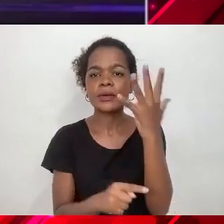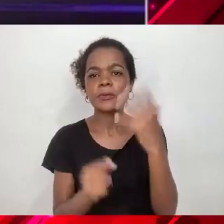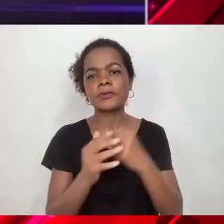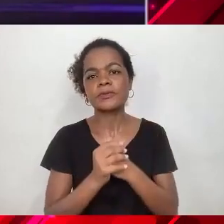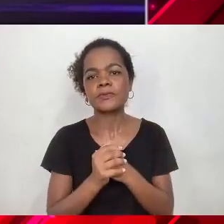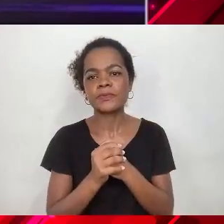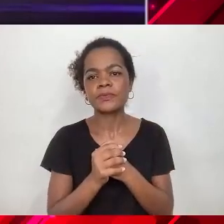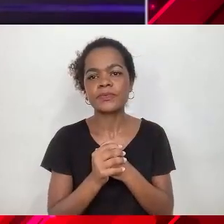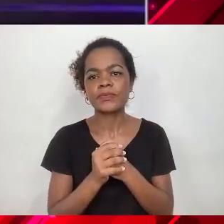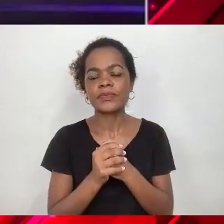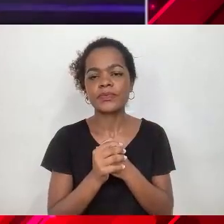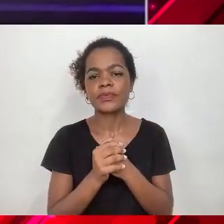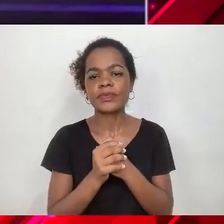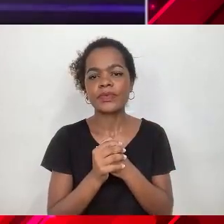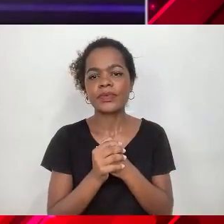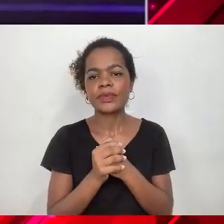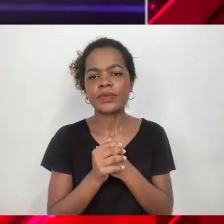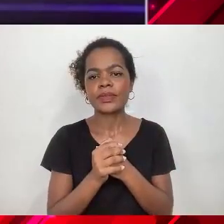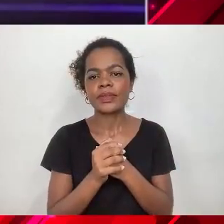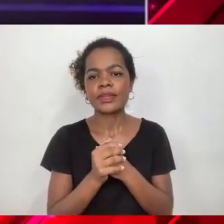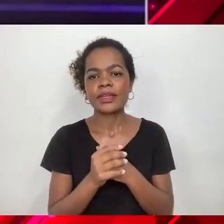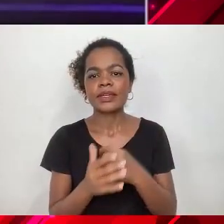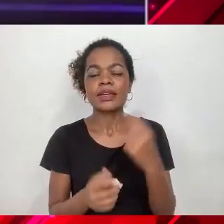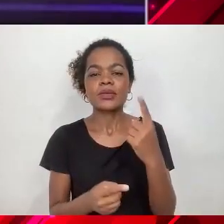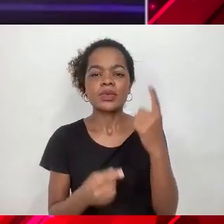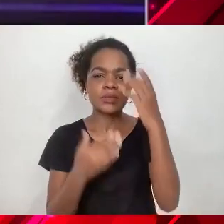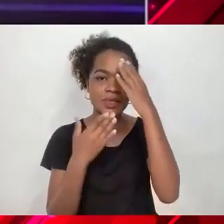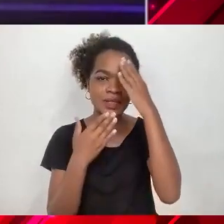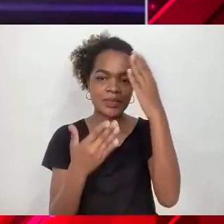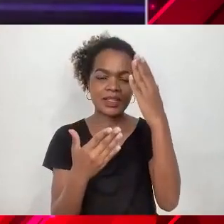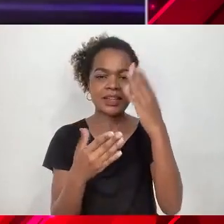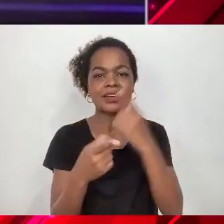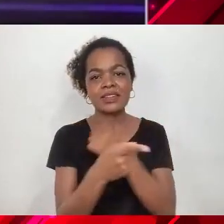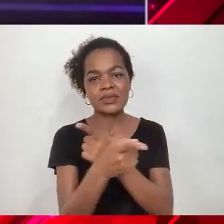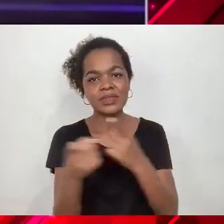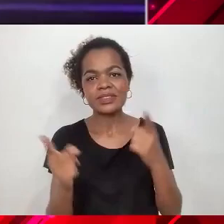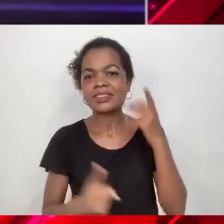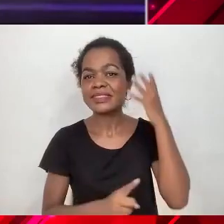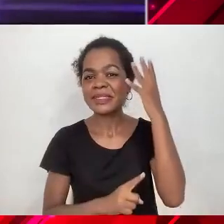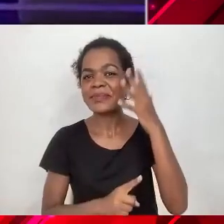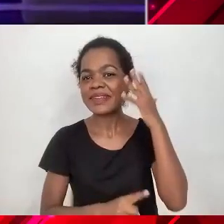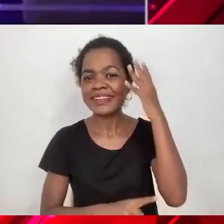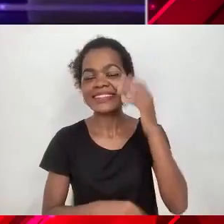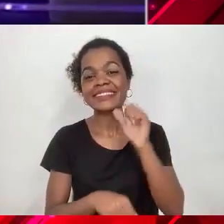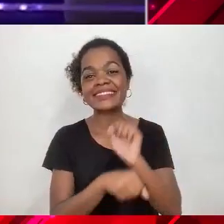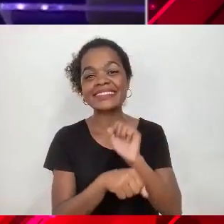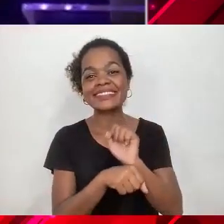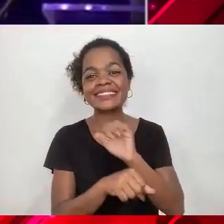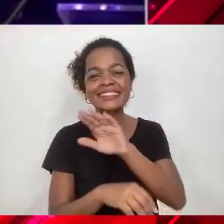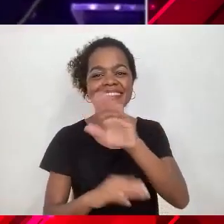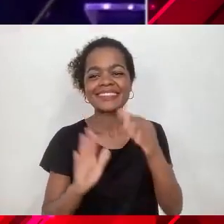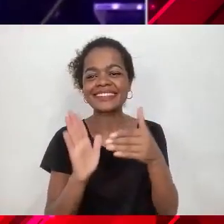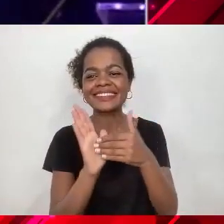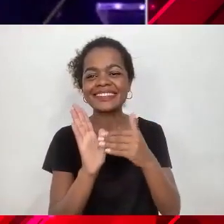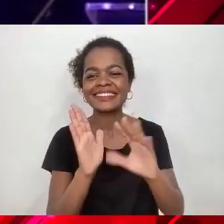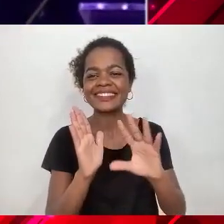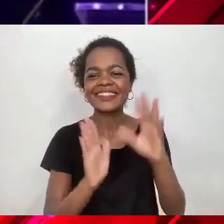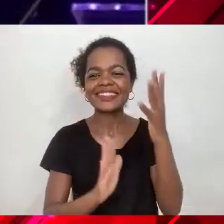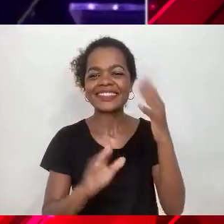com isso, a gente quer agradecer. Muito obrigado, vocês sobreviveram à palestra com tudo o que aconteceu.